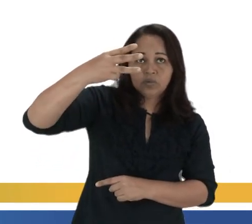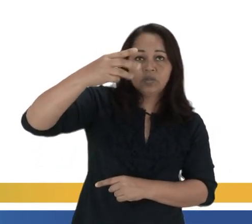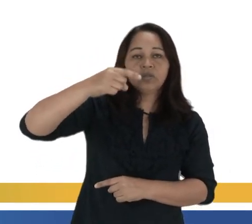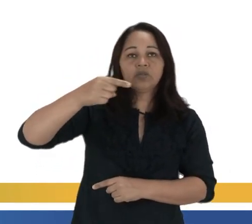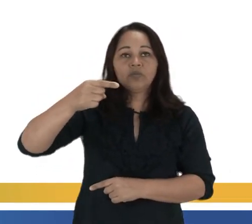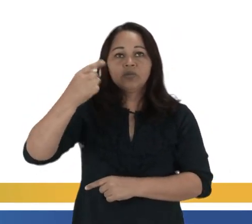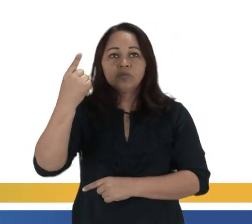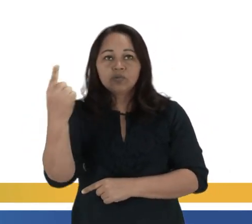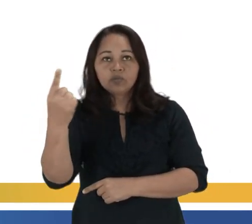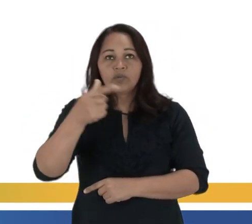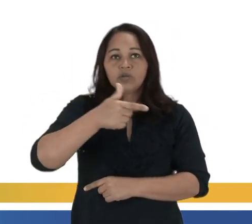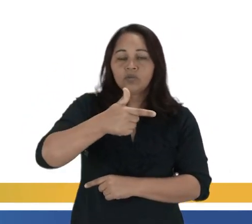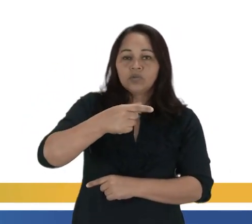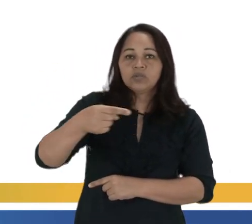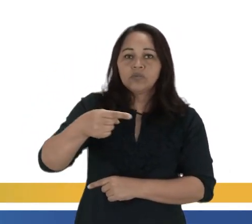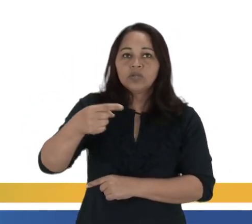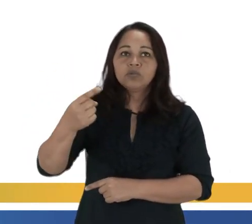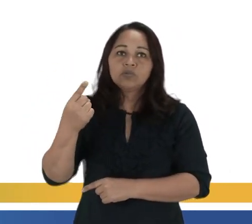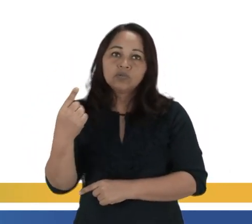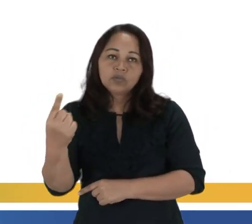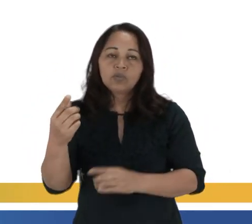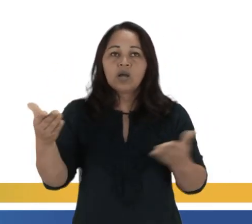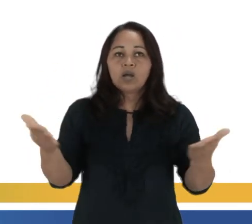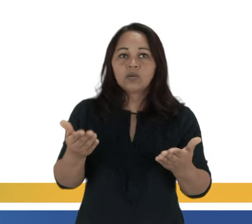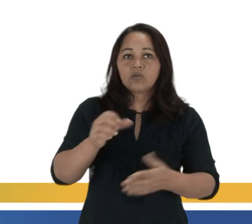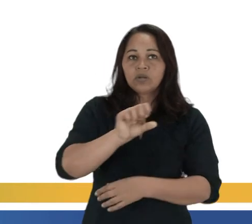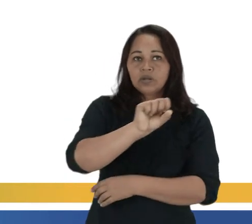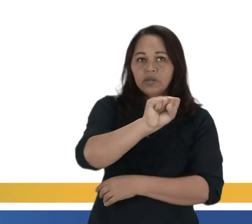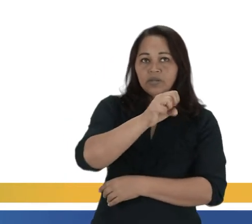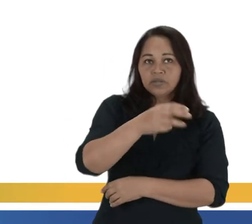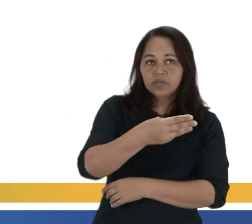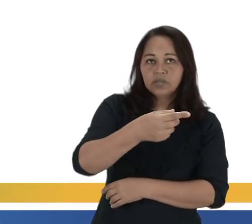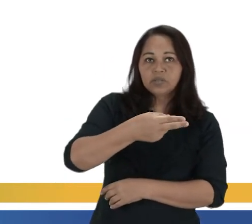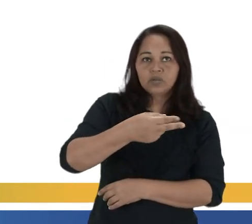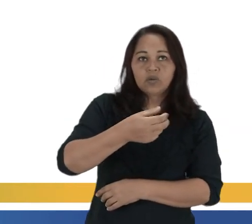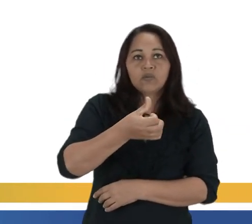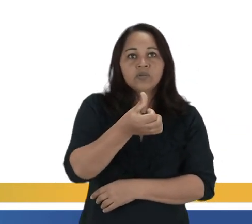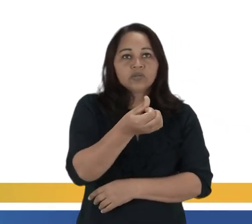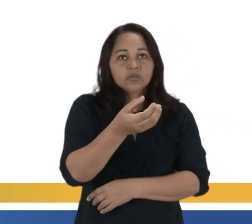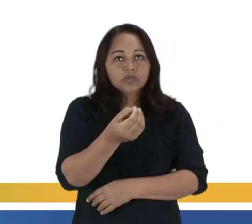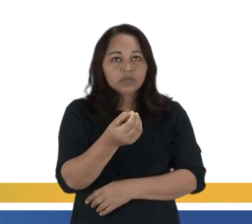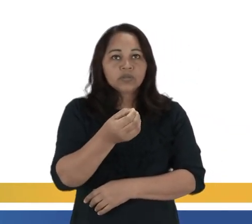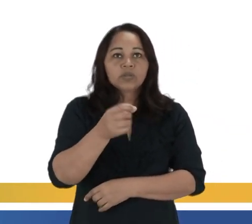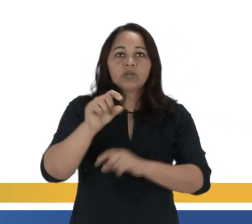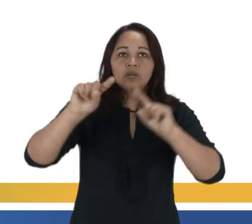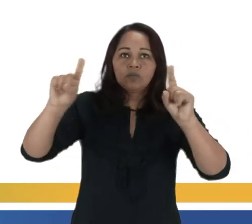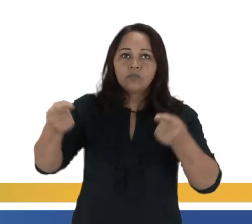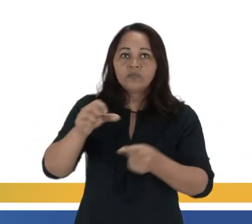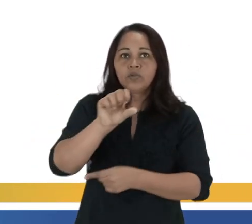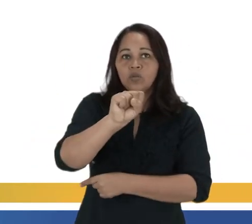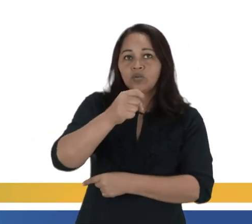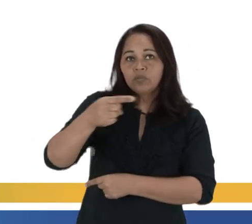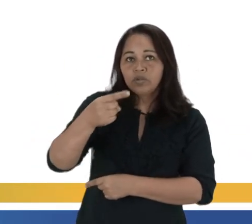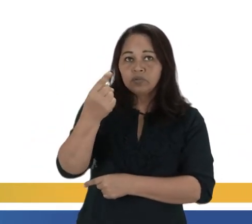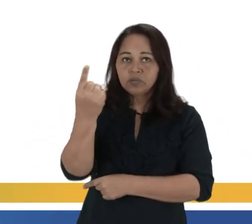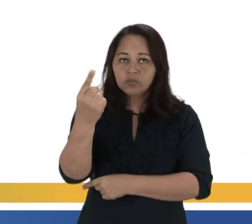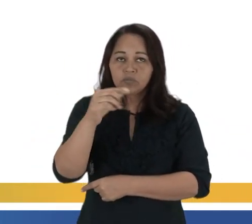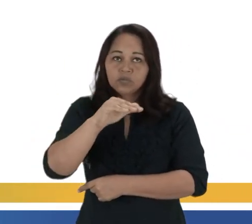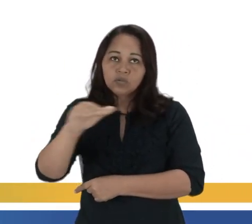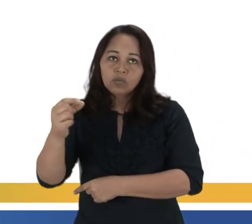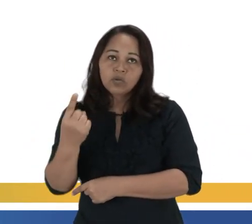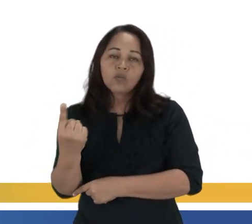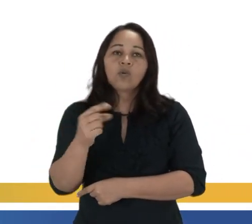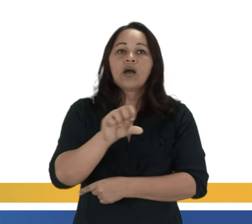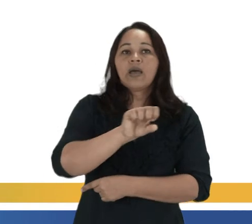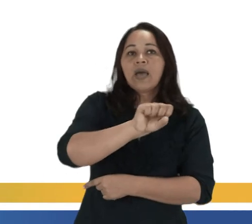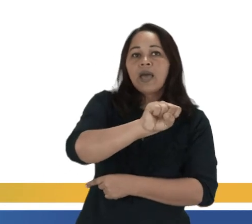está no parênteses, obviamente a minha potenciação, depois elimino o parênteses, cheguei a esse resultado aqui. Então, nós sabemos